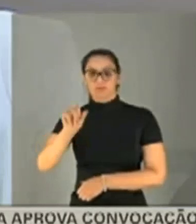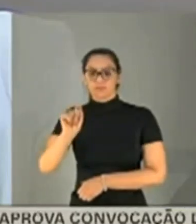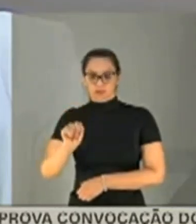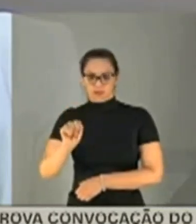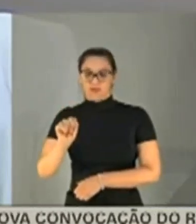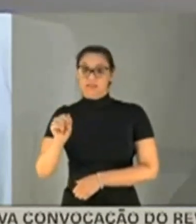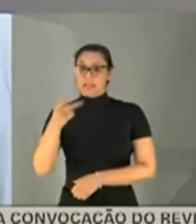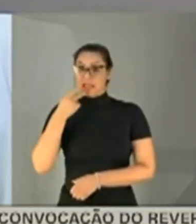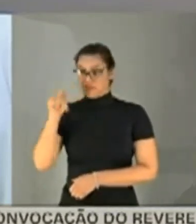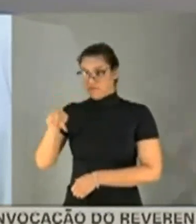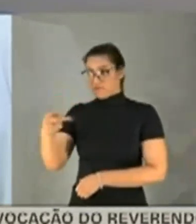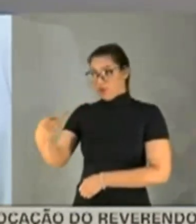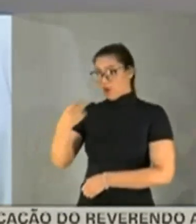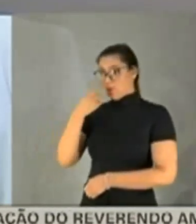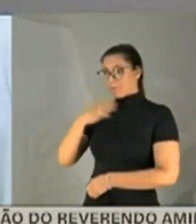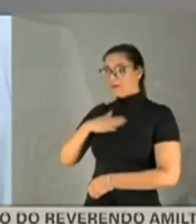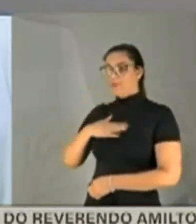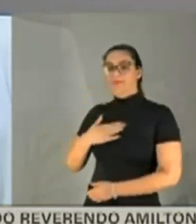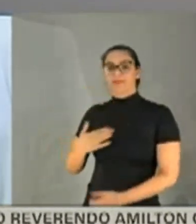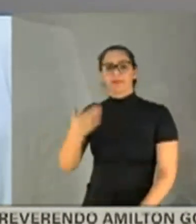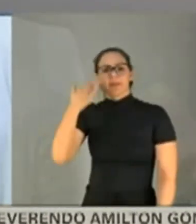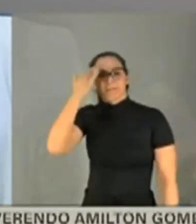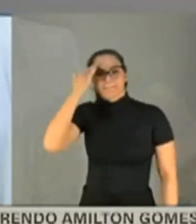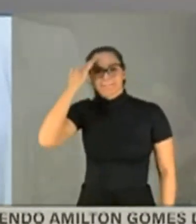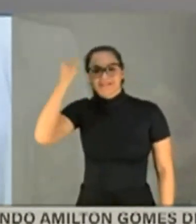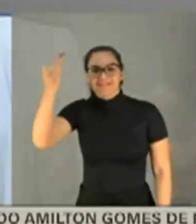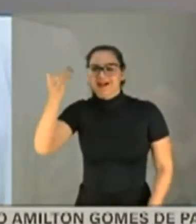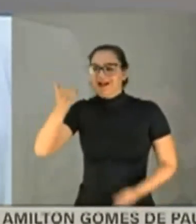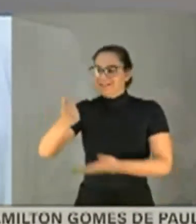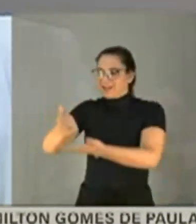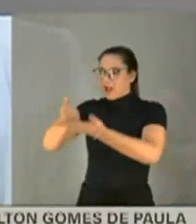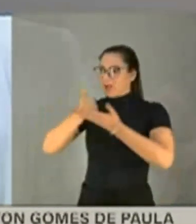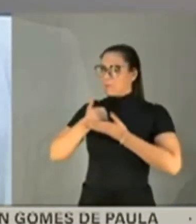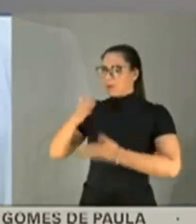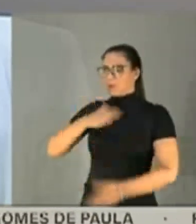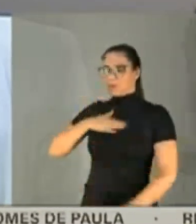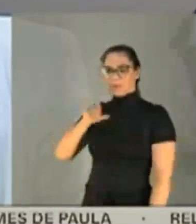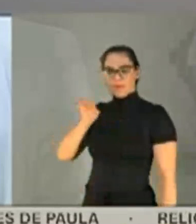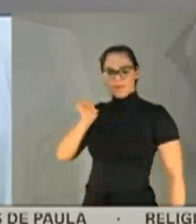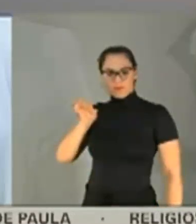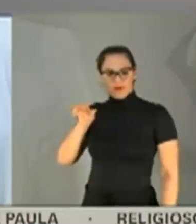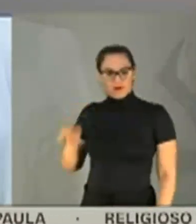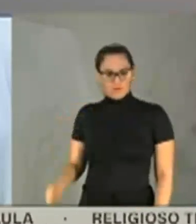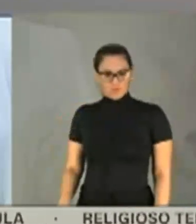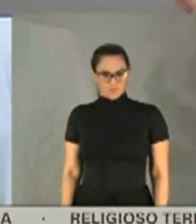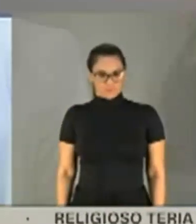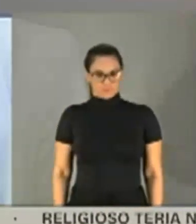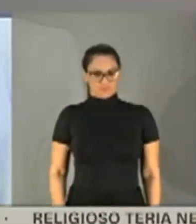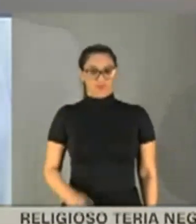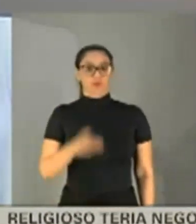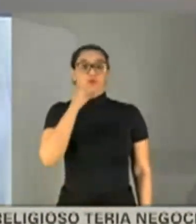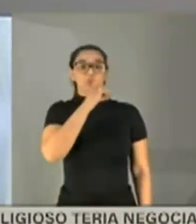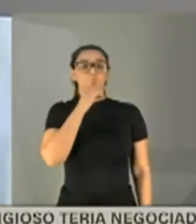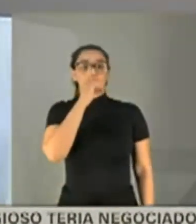lá. O deputado disse Sim. isso no domingo, dia... Sim, no domingo. No domingo nós estivemos em Guarulhos recebendo uma carga que